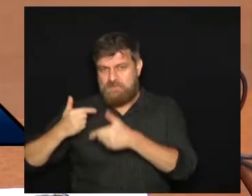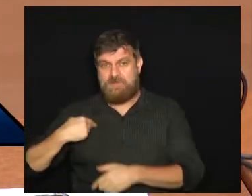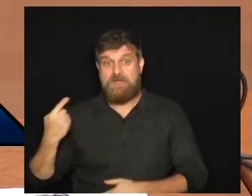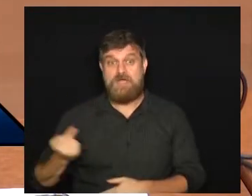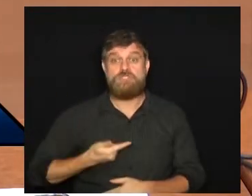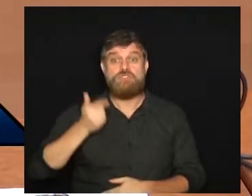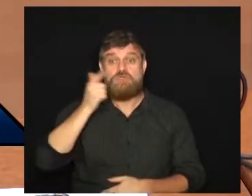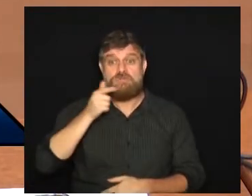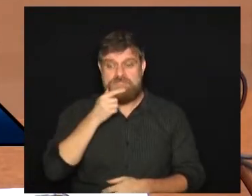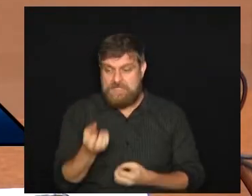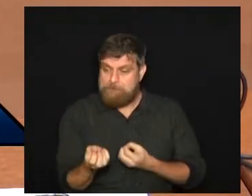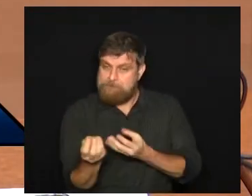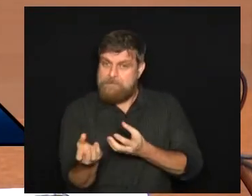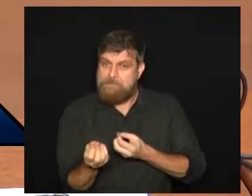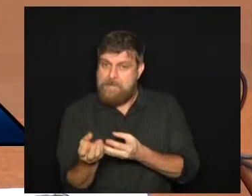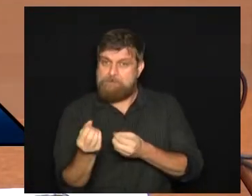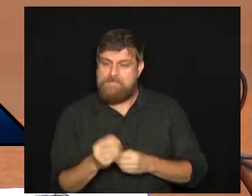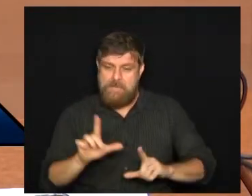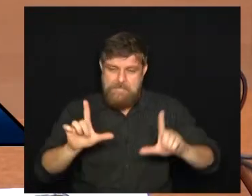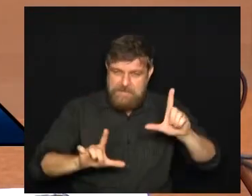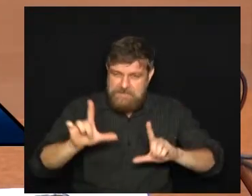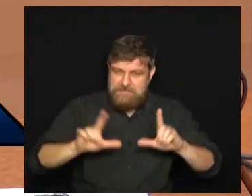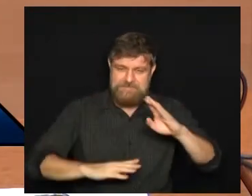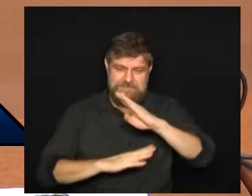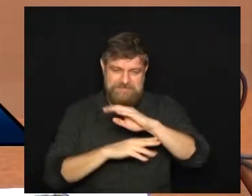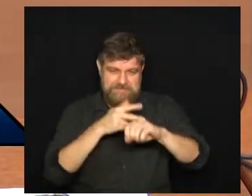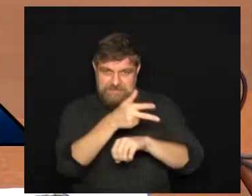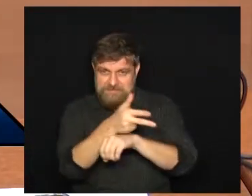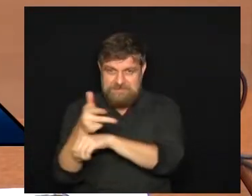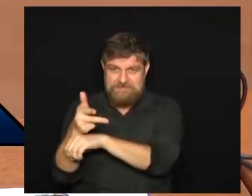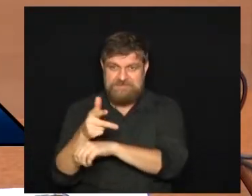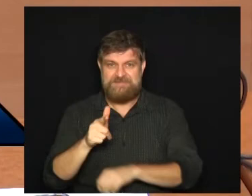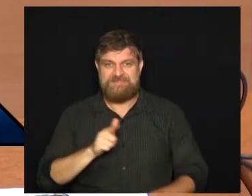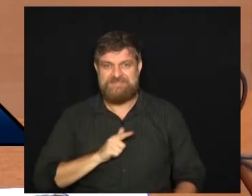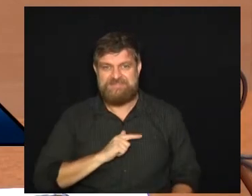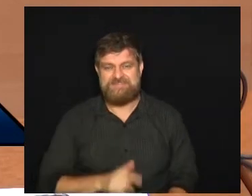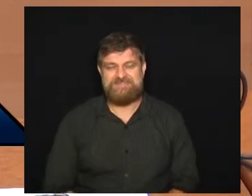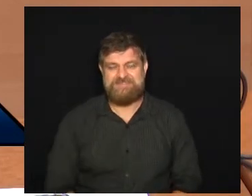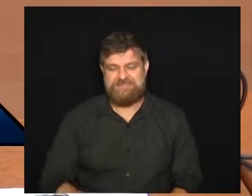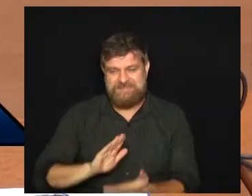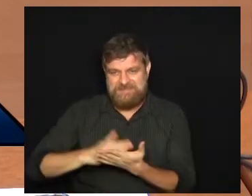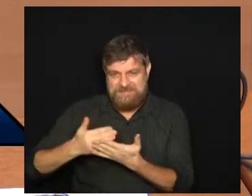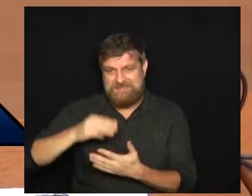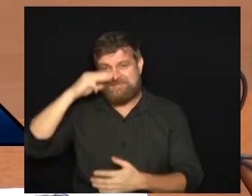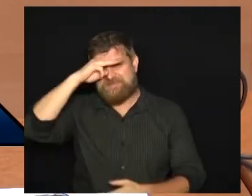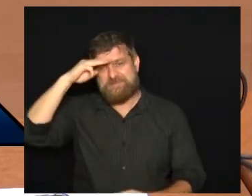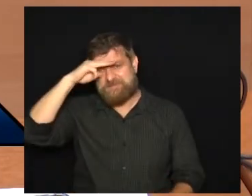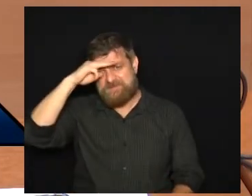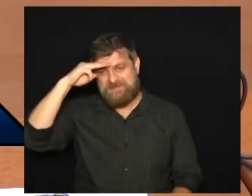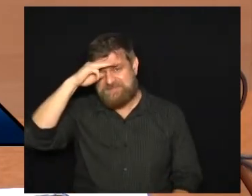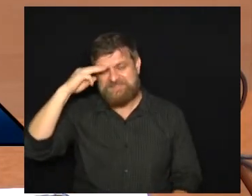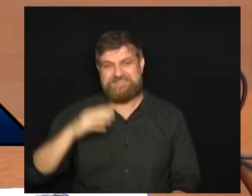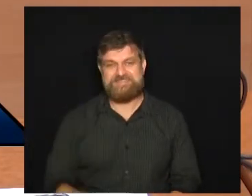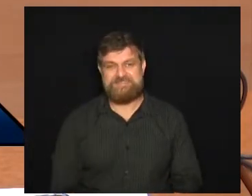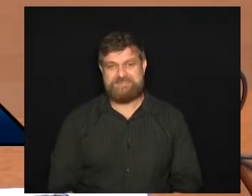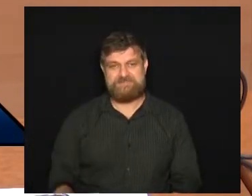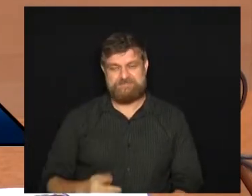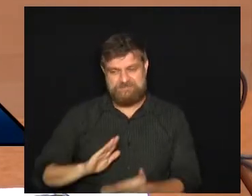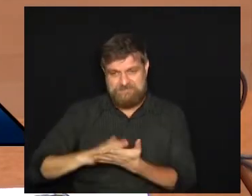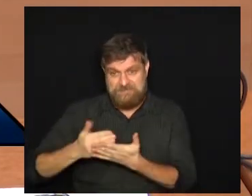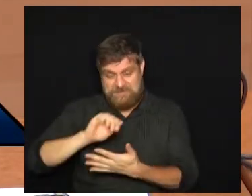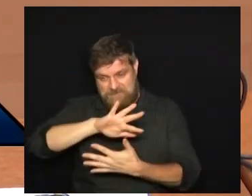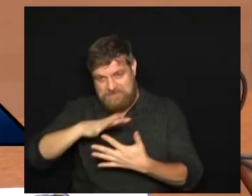aí levar essas informações a todas as pessoas. Essa é paixão minha, que é o Maurício, que ele sabe que nosso intérprete